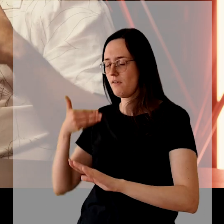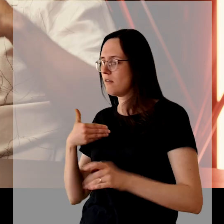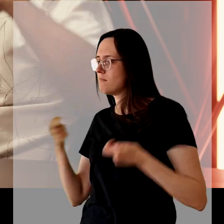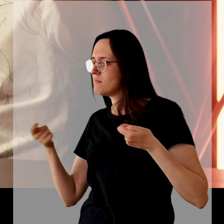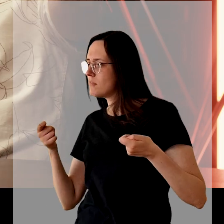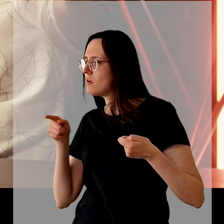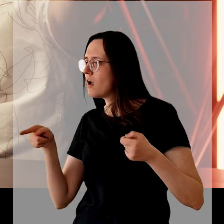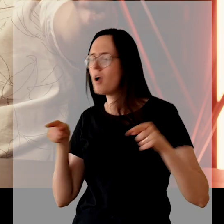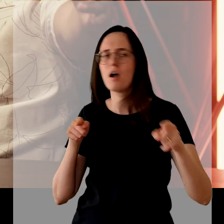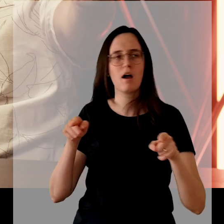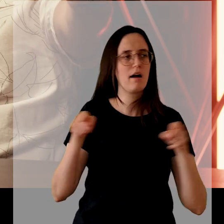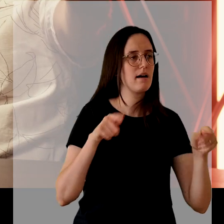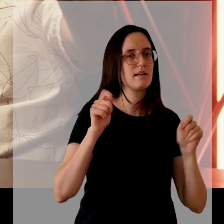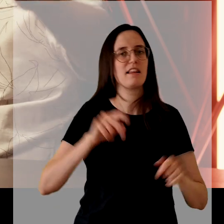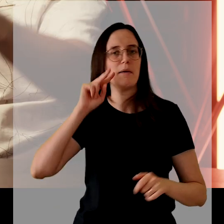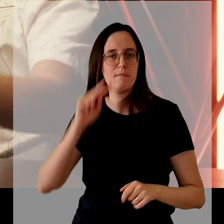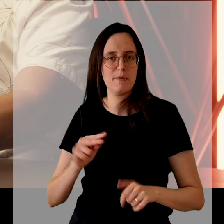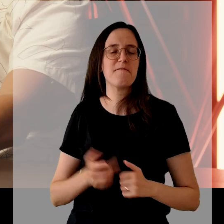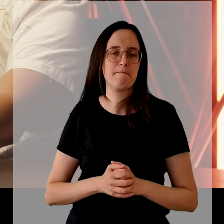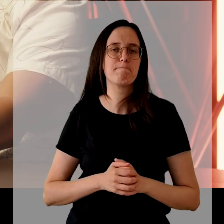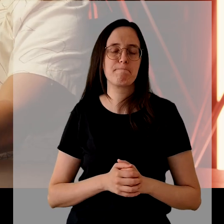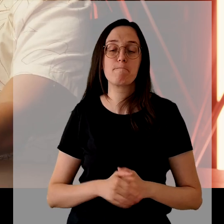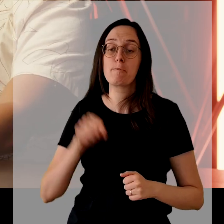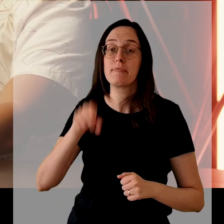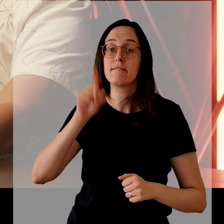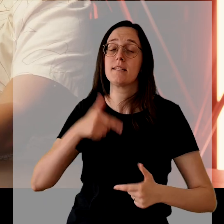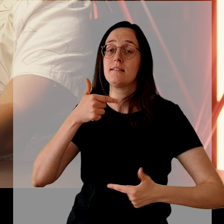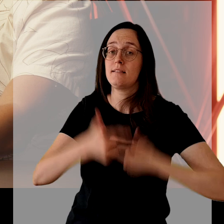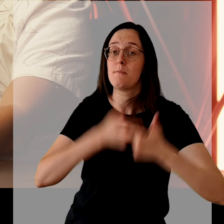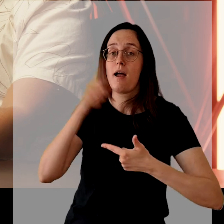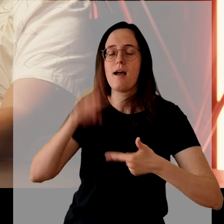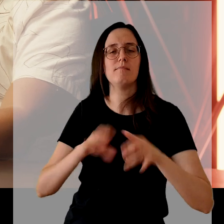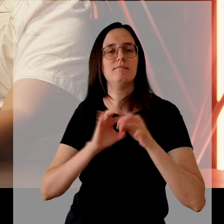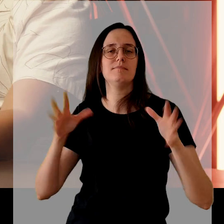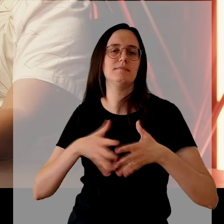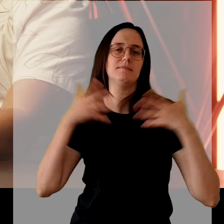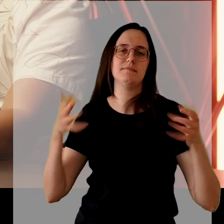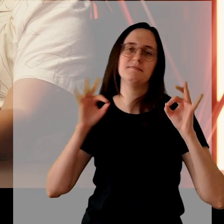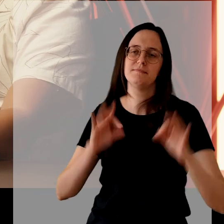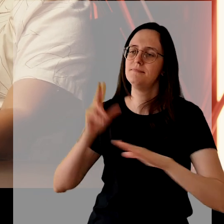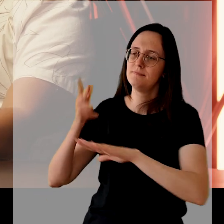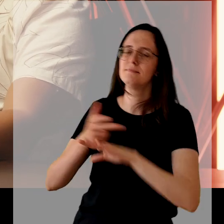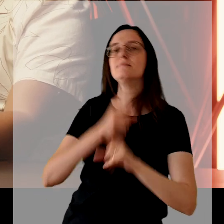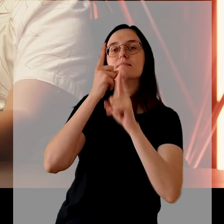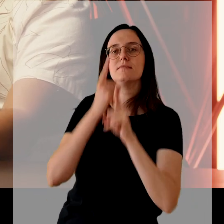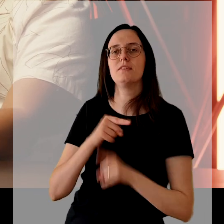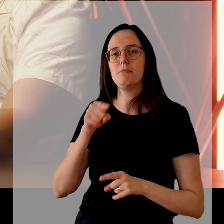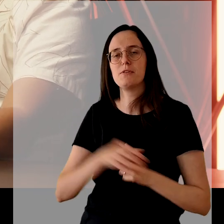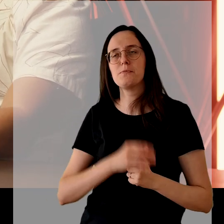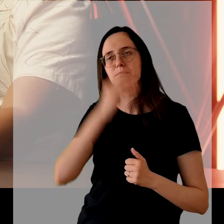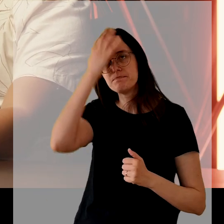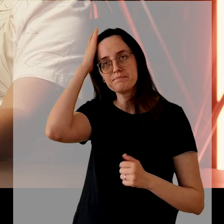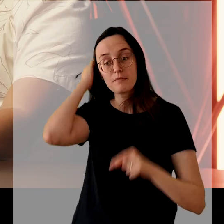dirige o operador, mas você dirige todo mundo, né? Então é um trabalho, é uma liberdade muito grande de direção, descobrir isso,